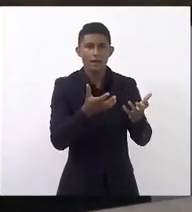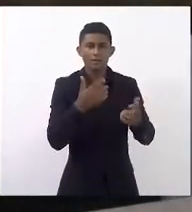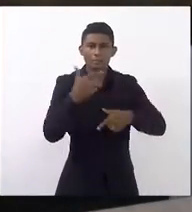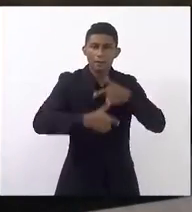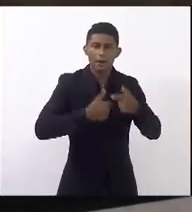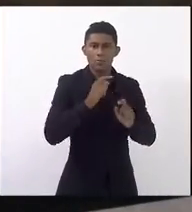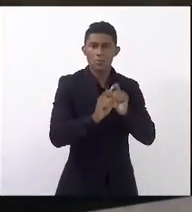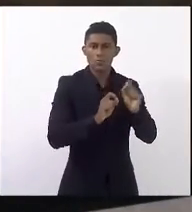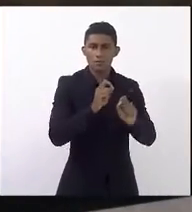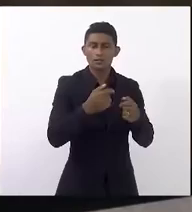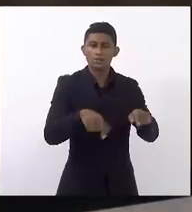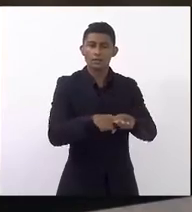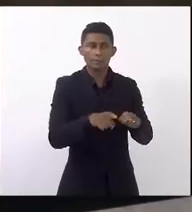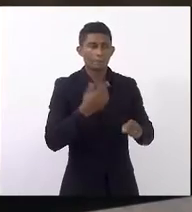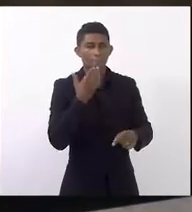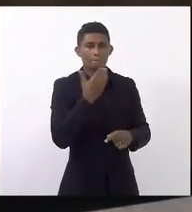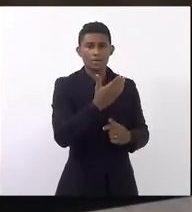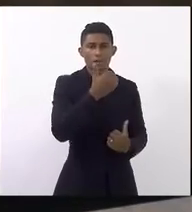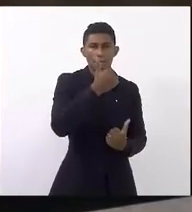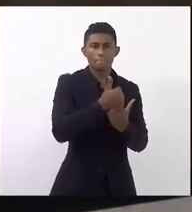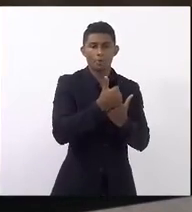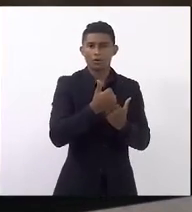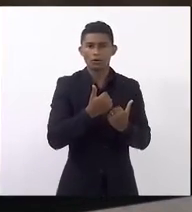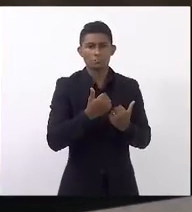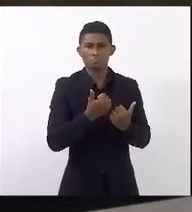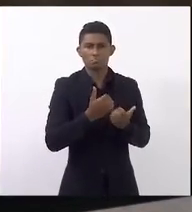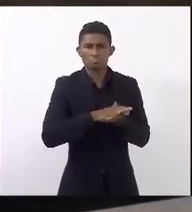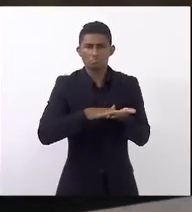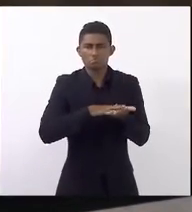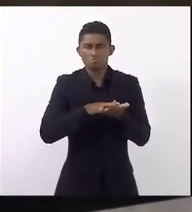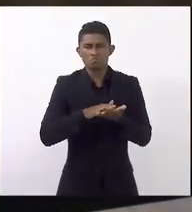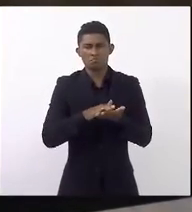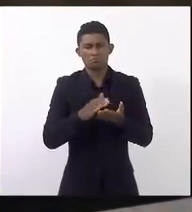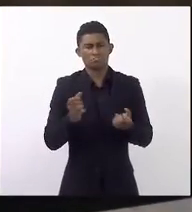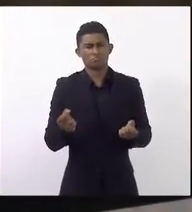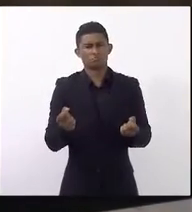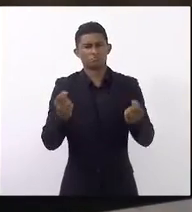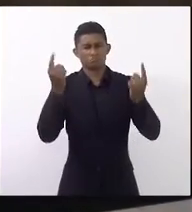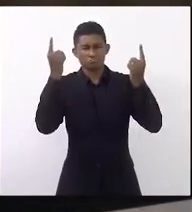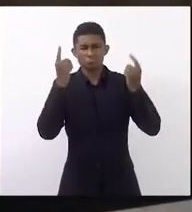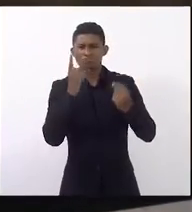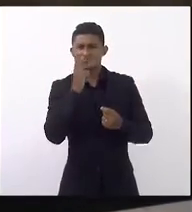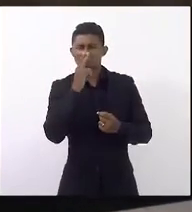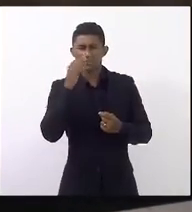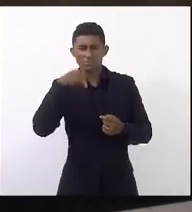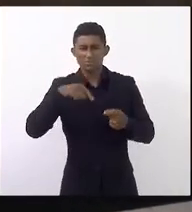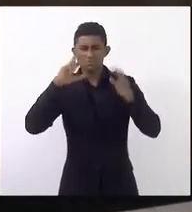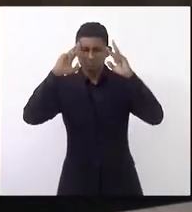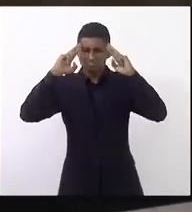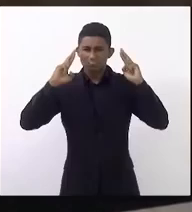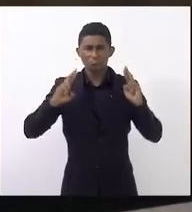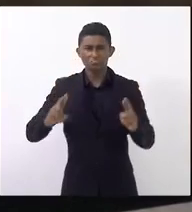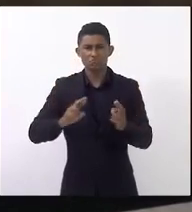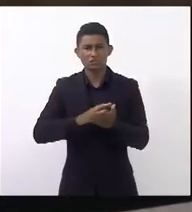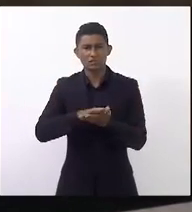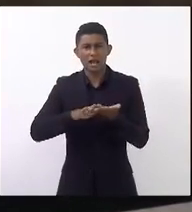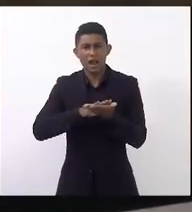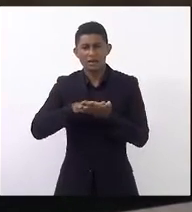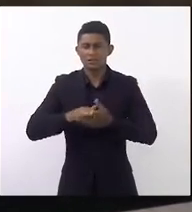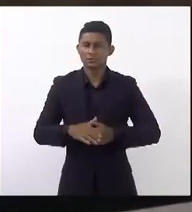e o voto, é, no mínimo, deselegância e desrespeito com o Parlamento Fluminense, presidente. Então, não